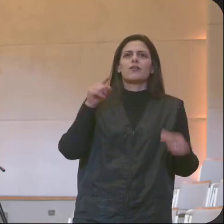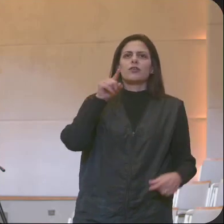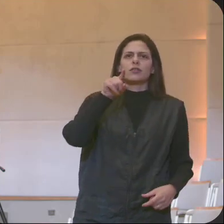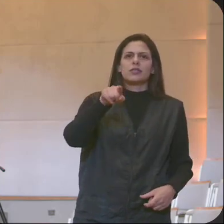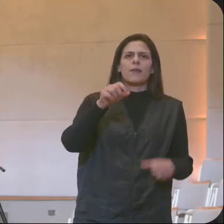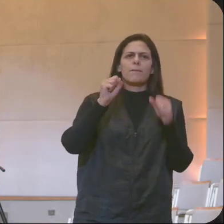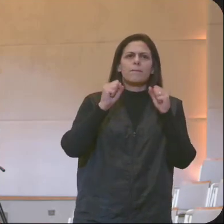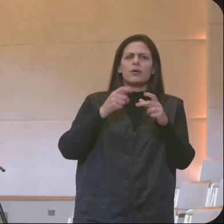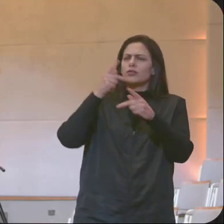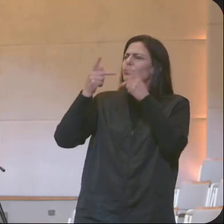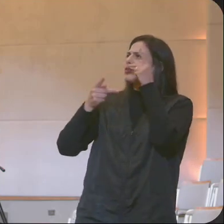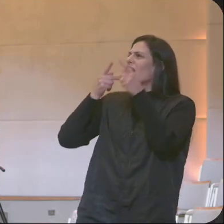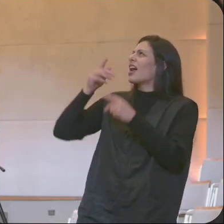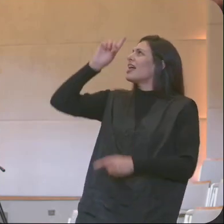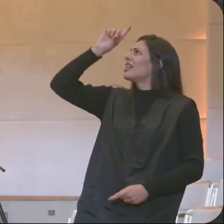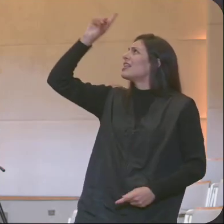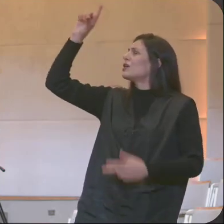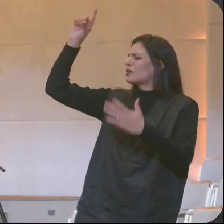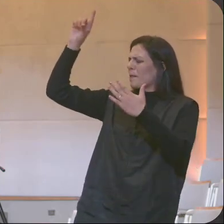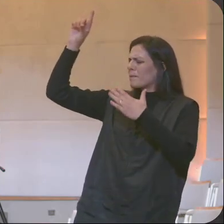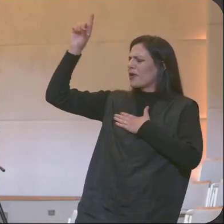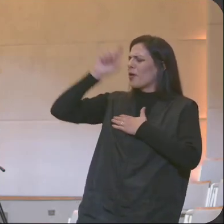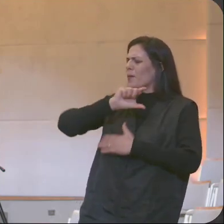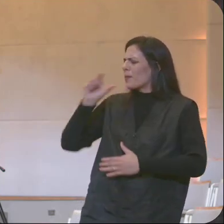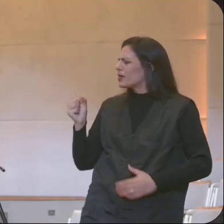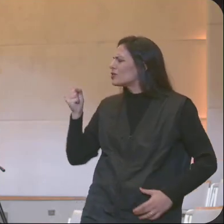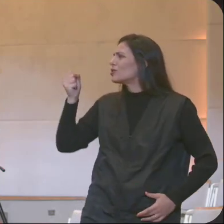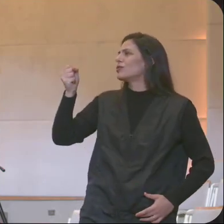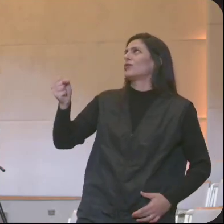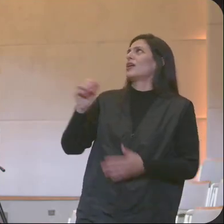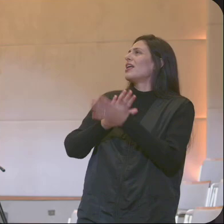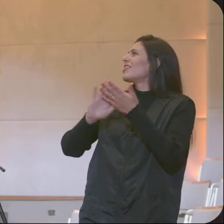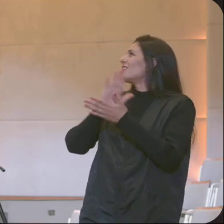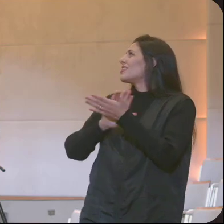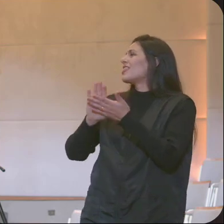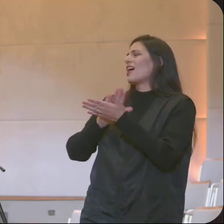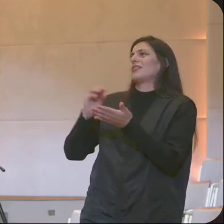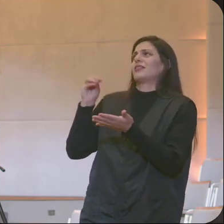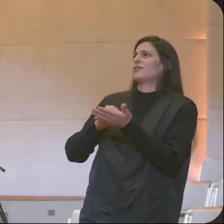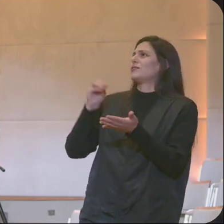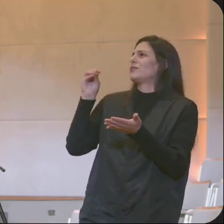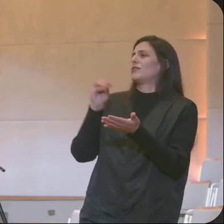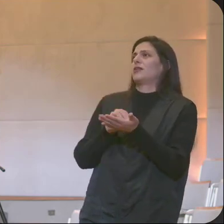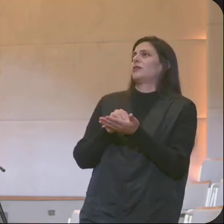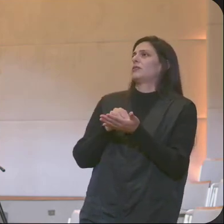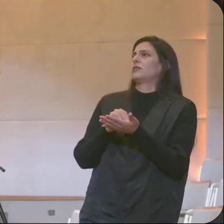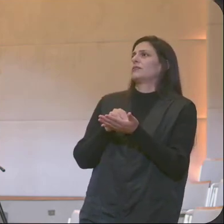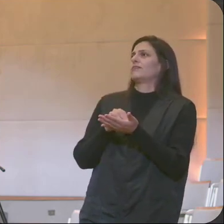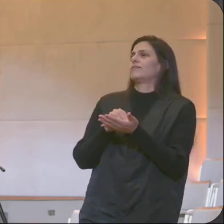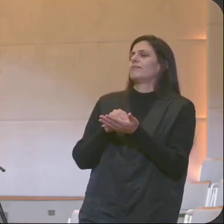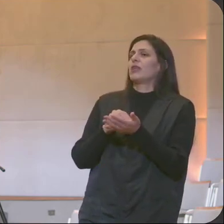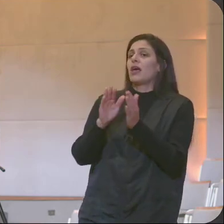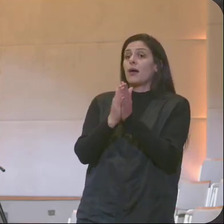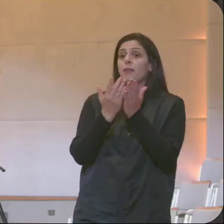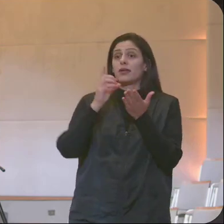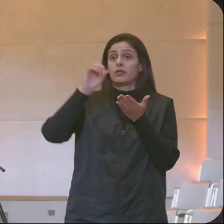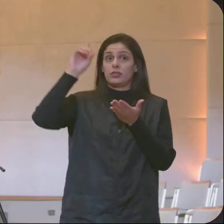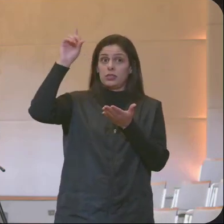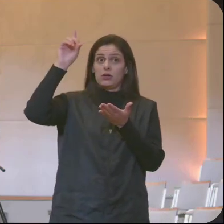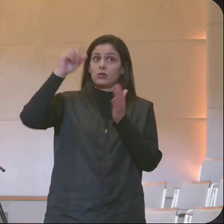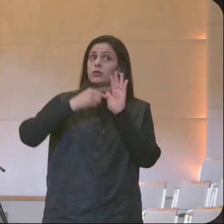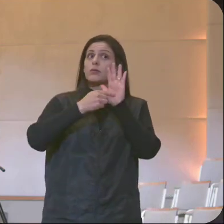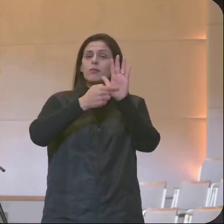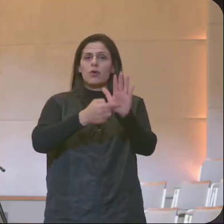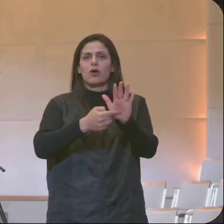em meio à dor, mesmo em meio à necessidade, mesmo em meio à dificuldade, a palavra de Deus nos diz que um justo não mendigará o pão.